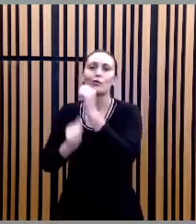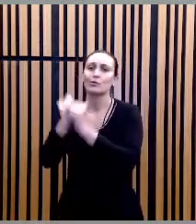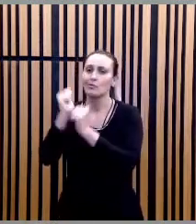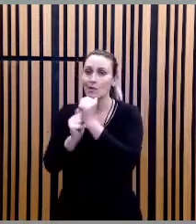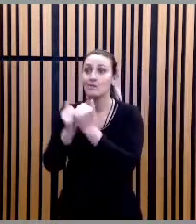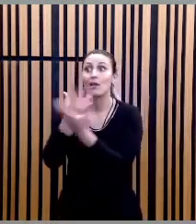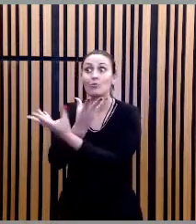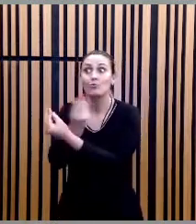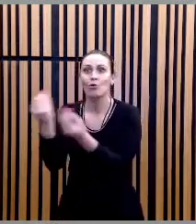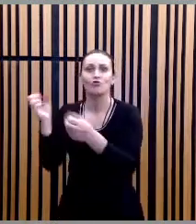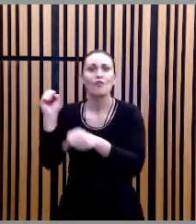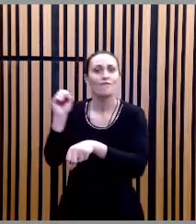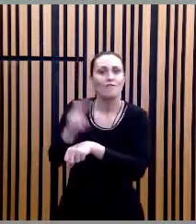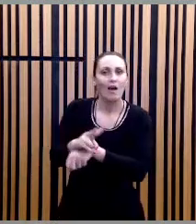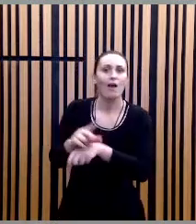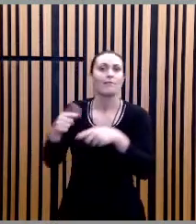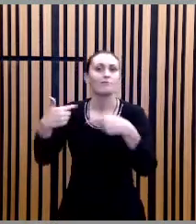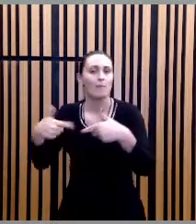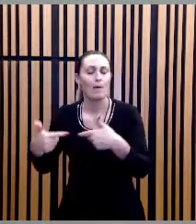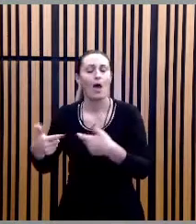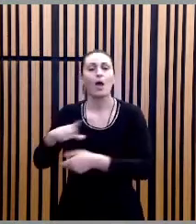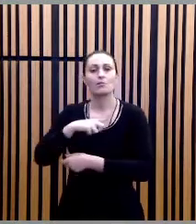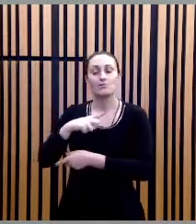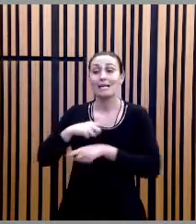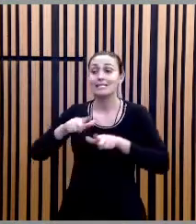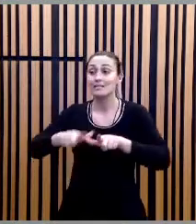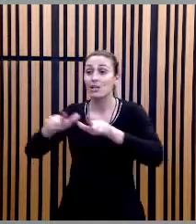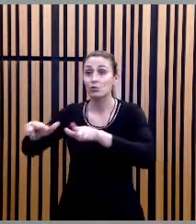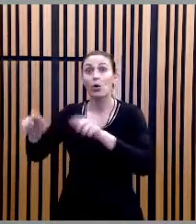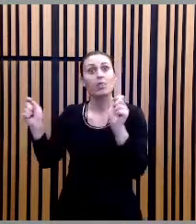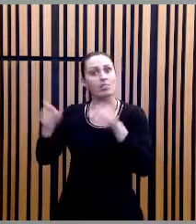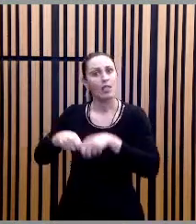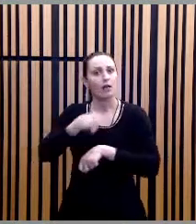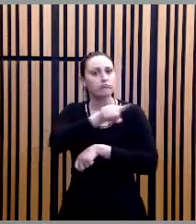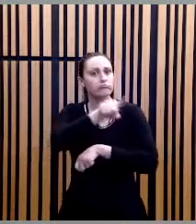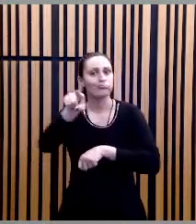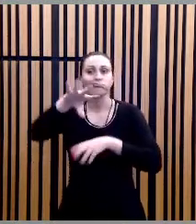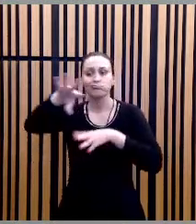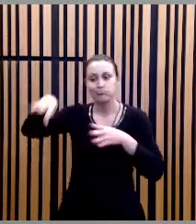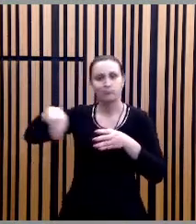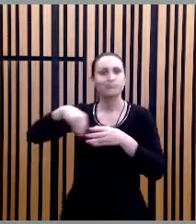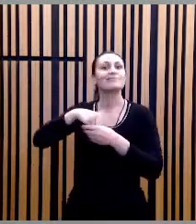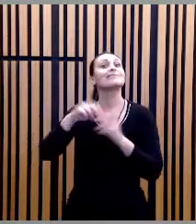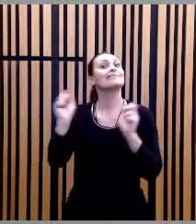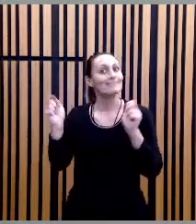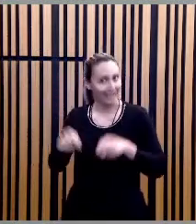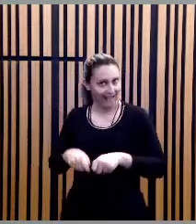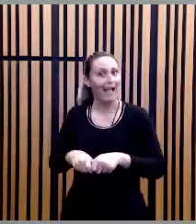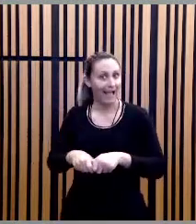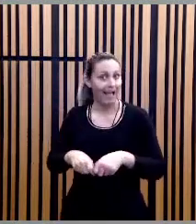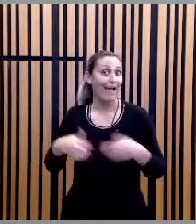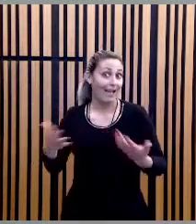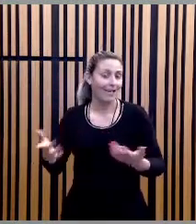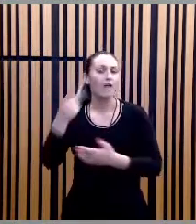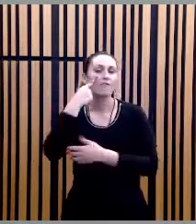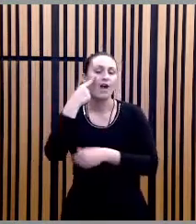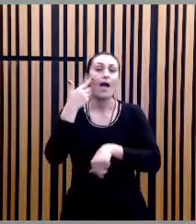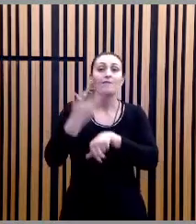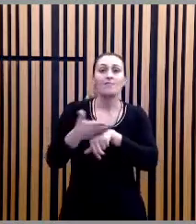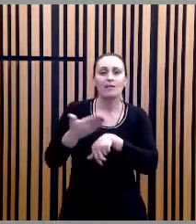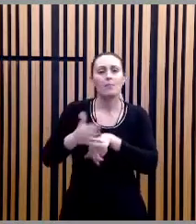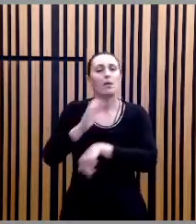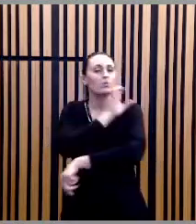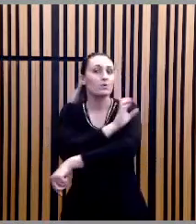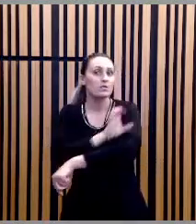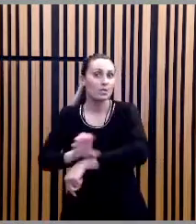de vagas de emprego, vários setores aí que vocês podem se encaixar daqui a pouco para um estágio, daqui a pouco para um efetivo, ou por